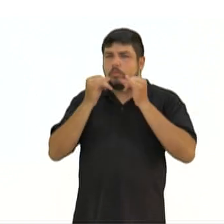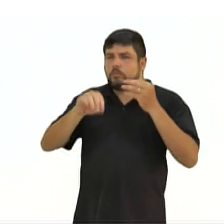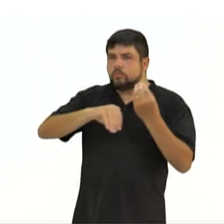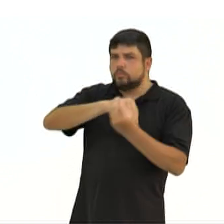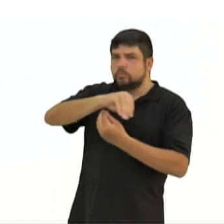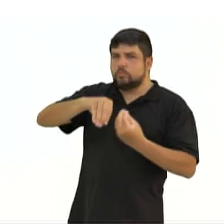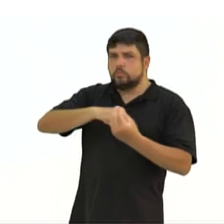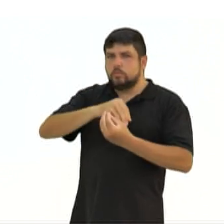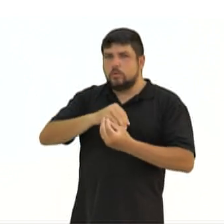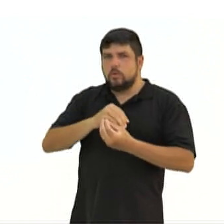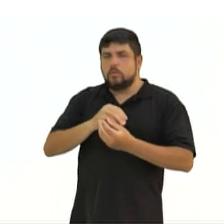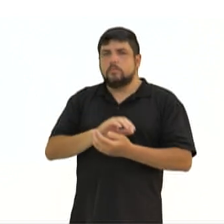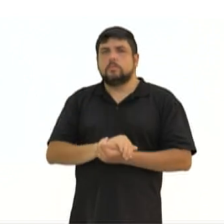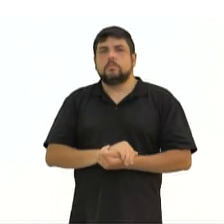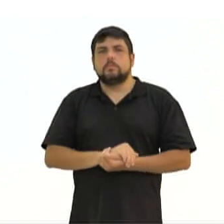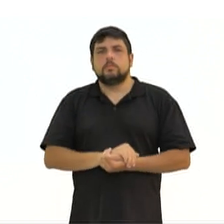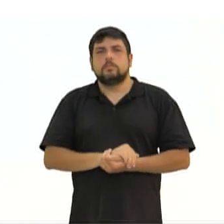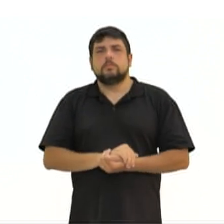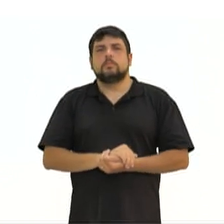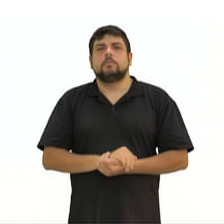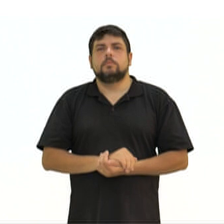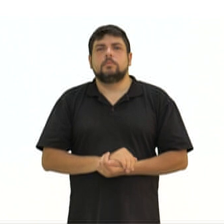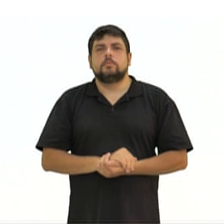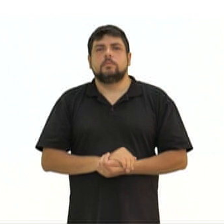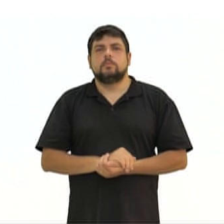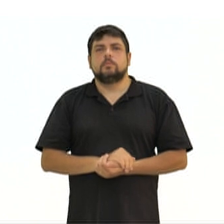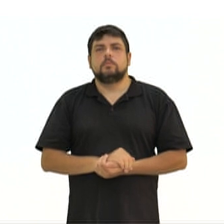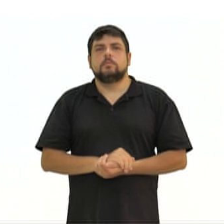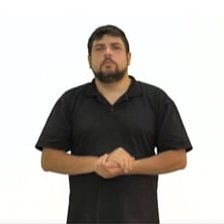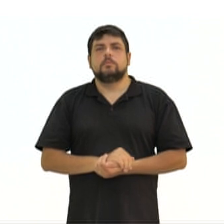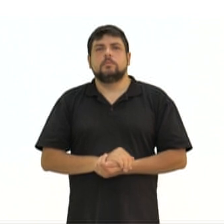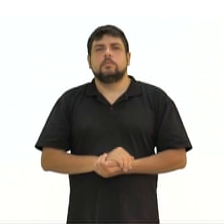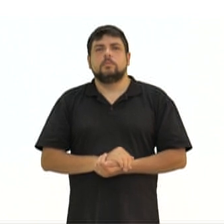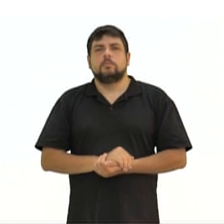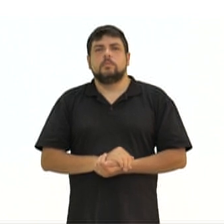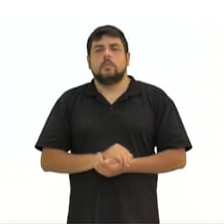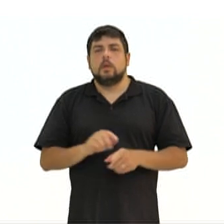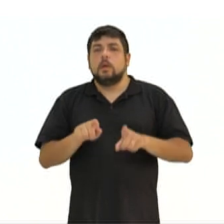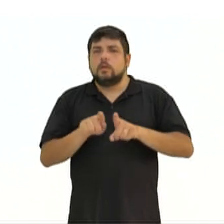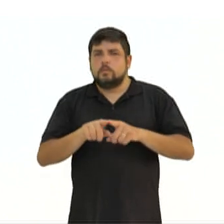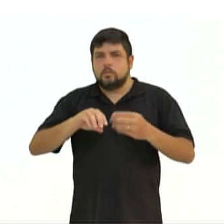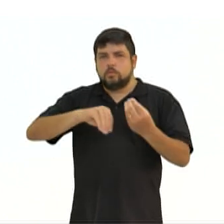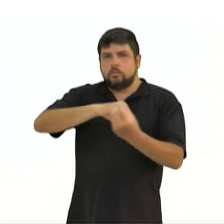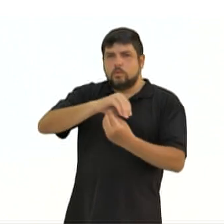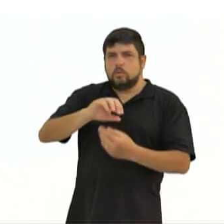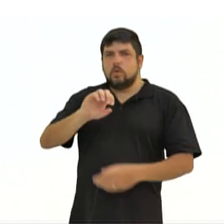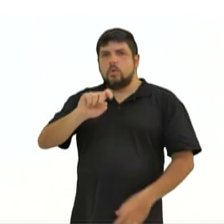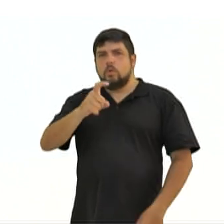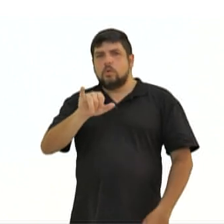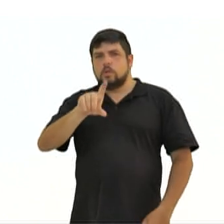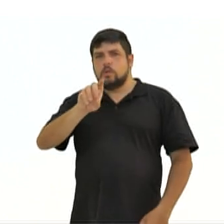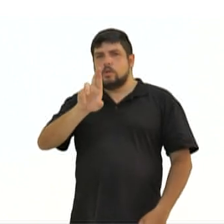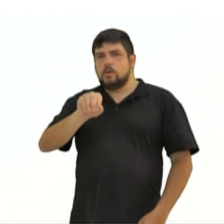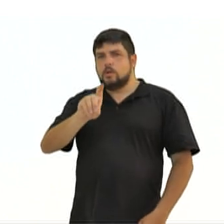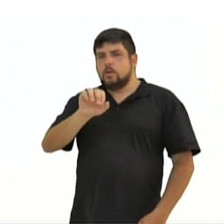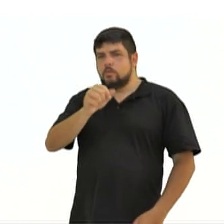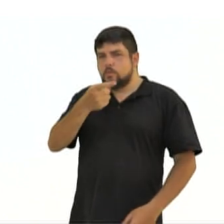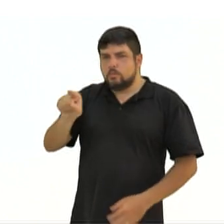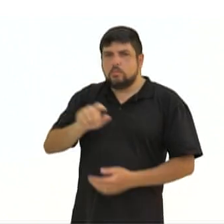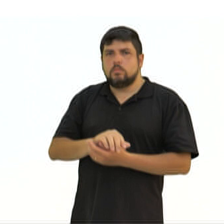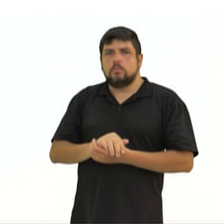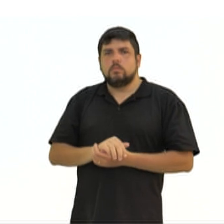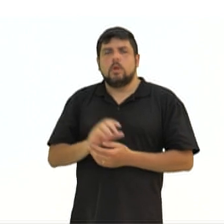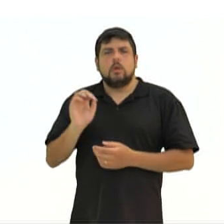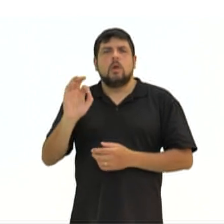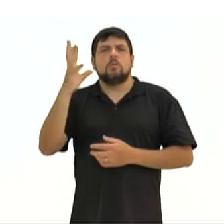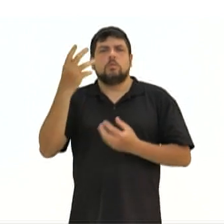vamos relembrar esses assuntos que já estudamos. Vamos lá? Então, reações de oxirredução. As reações de oxirredução ocorrem quando